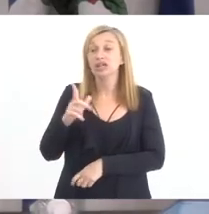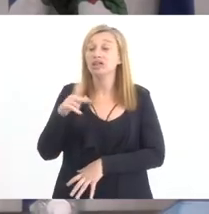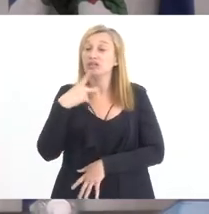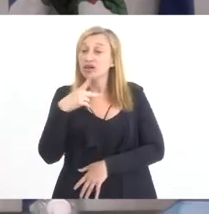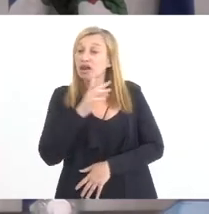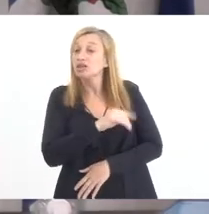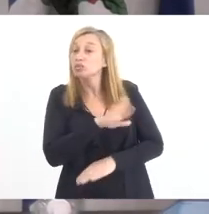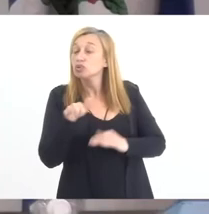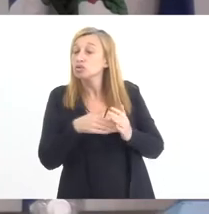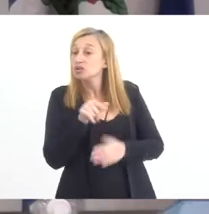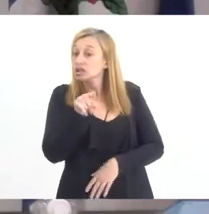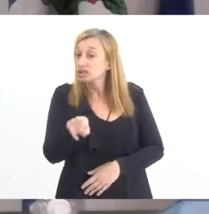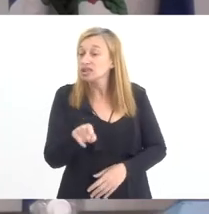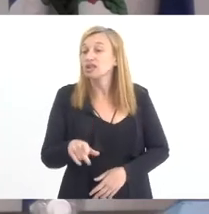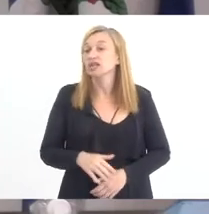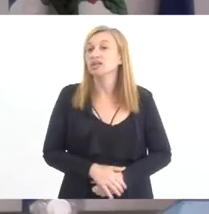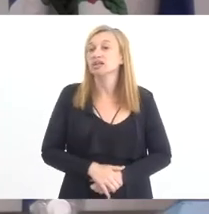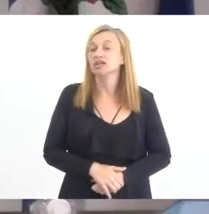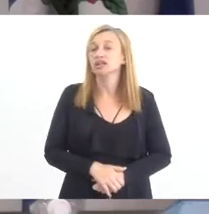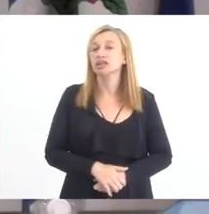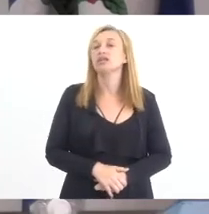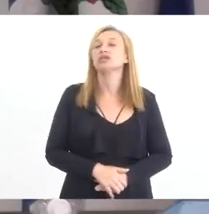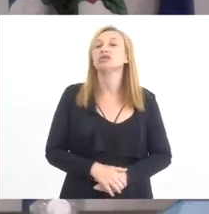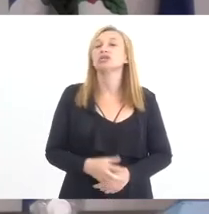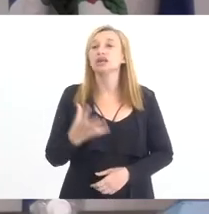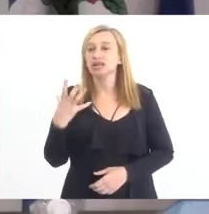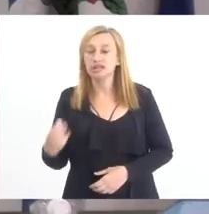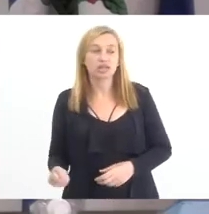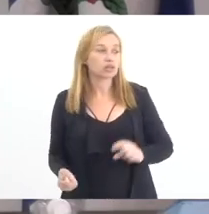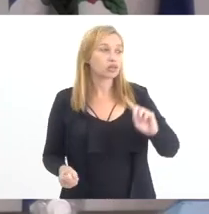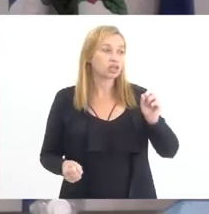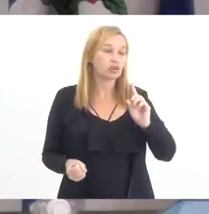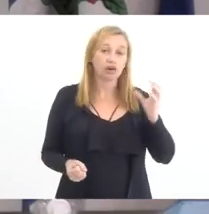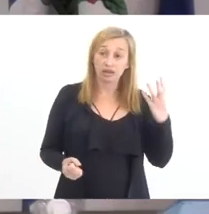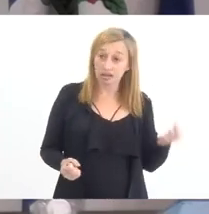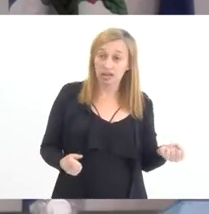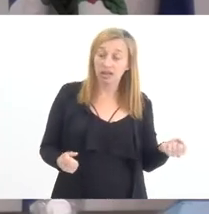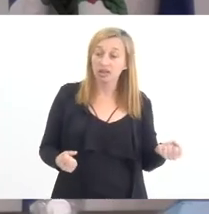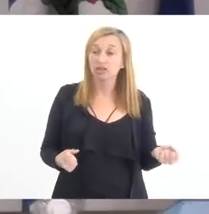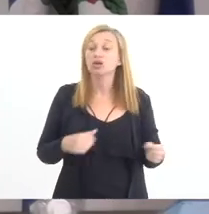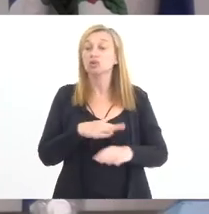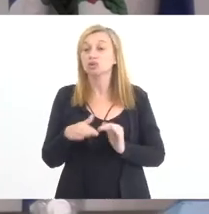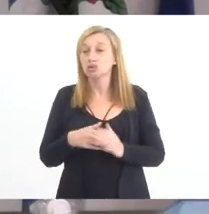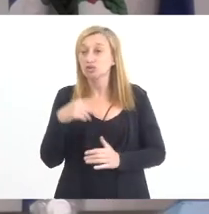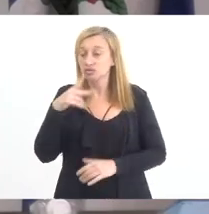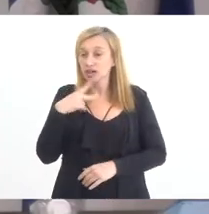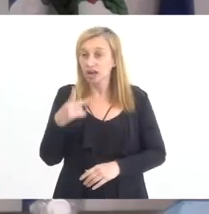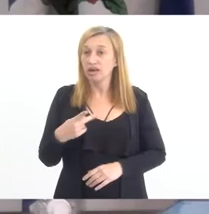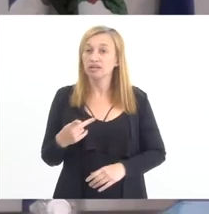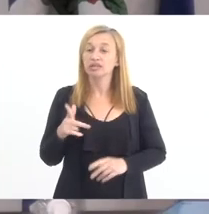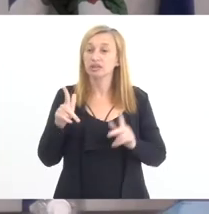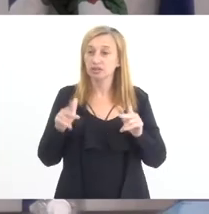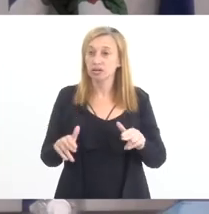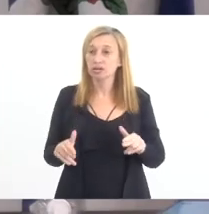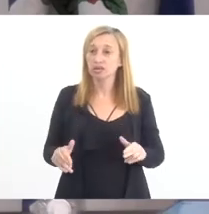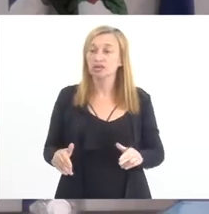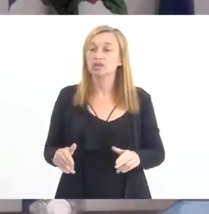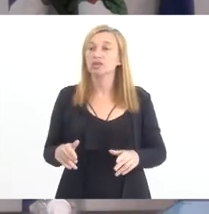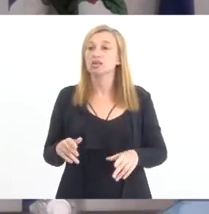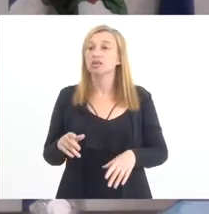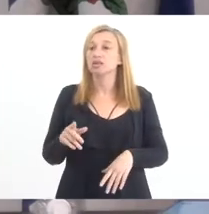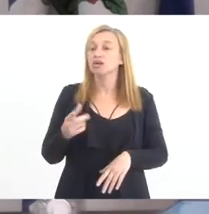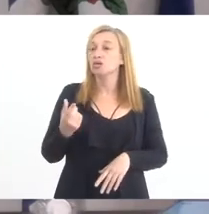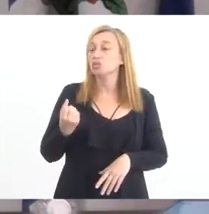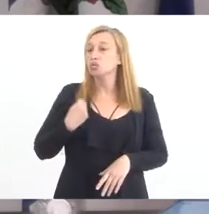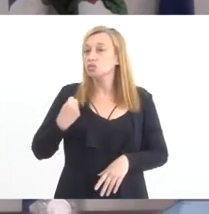todos aqui que estão presentes, os que são a favor e os que são contra, todos foram comuns citar quem é o que tem baixo IDH, quem é que